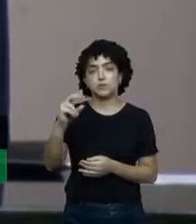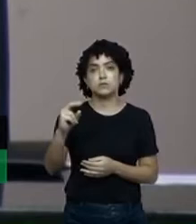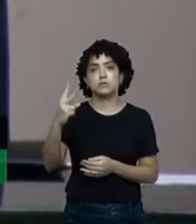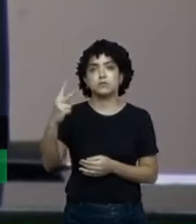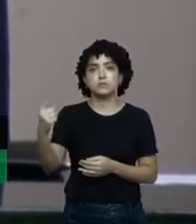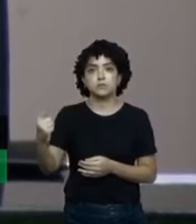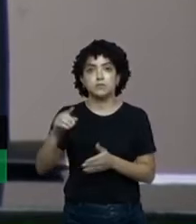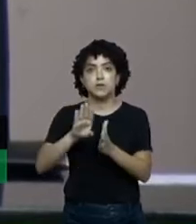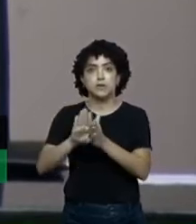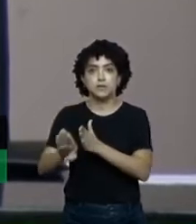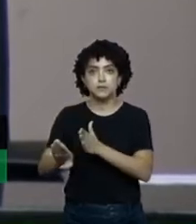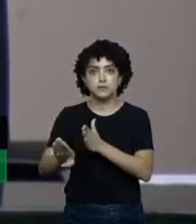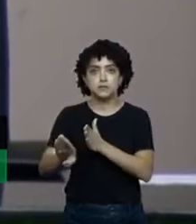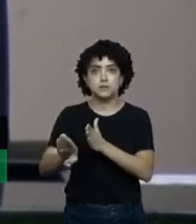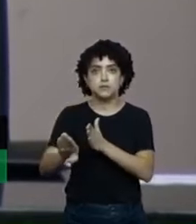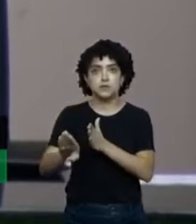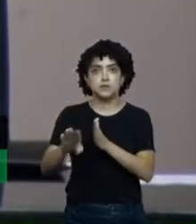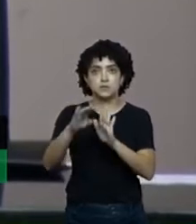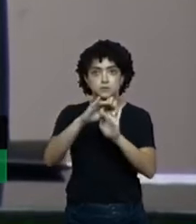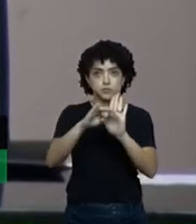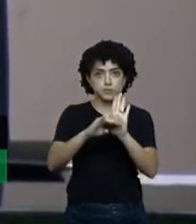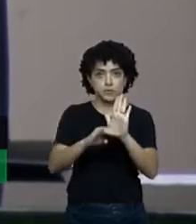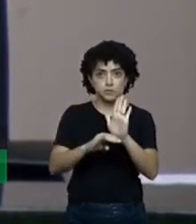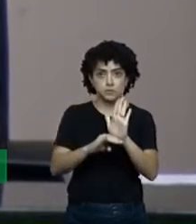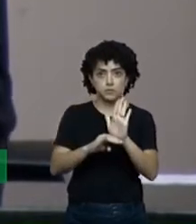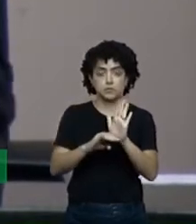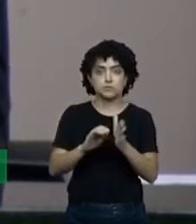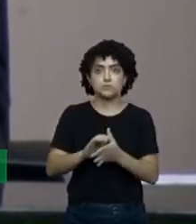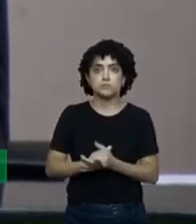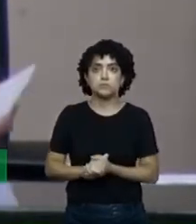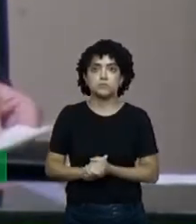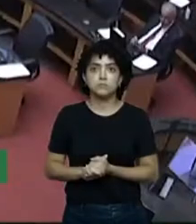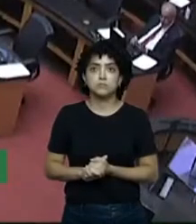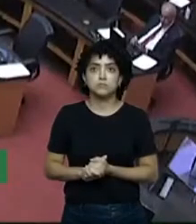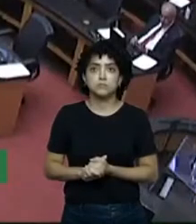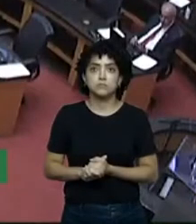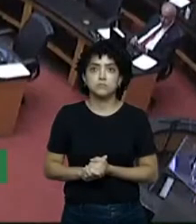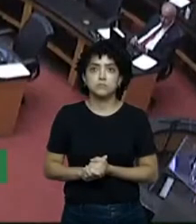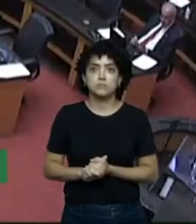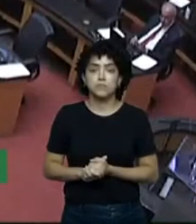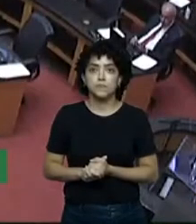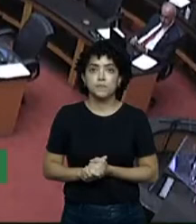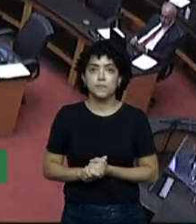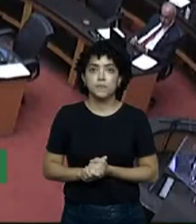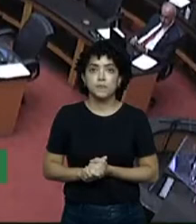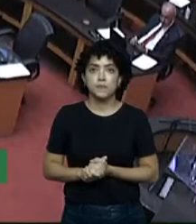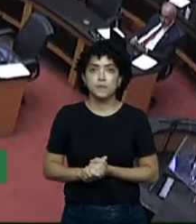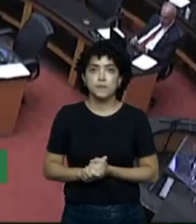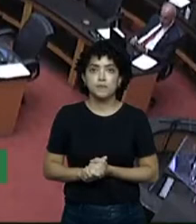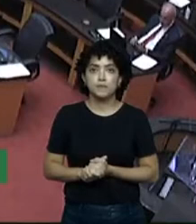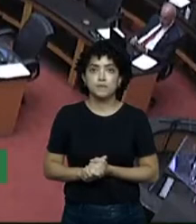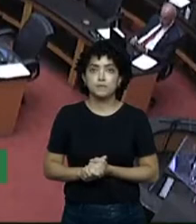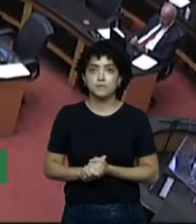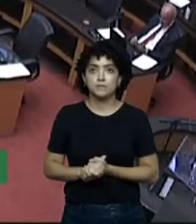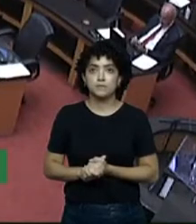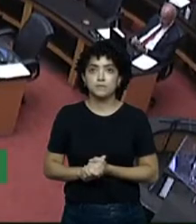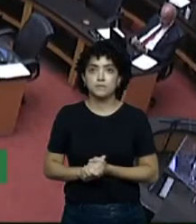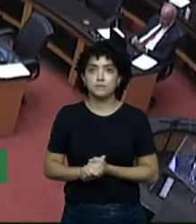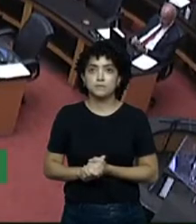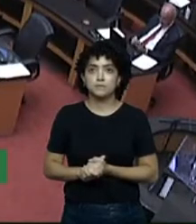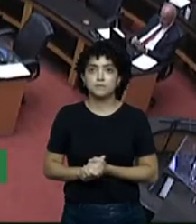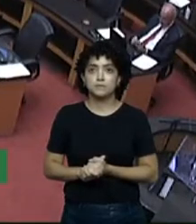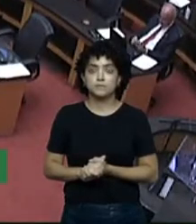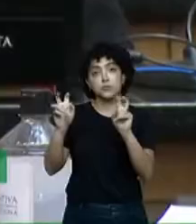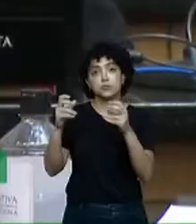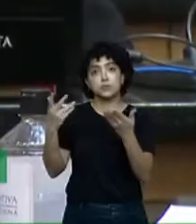foi adiada na Assembleia Legislativa a votação em plenário do veto governamental a proposta de redução